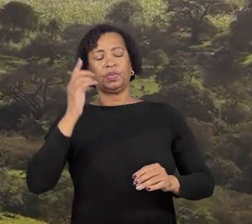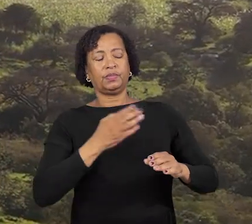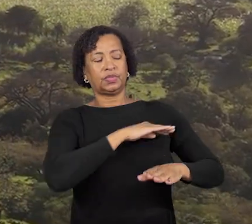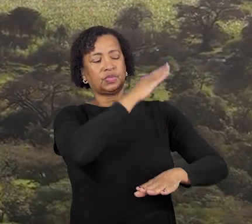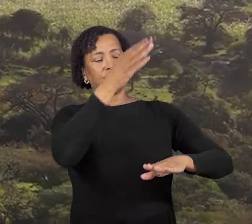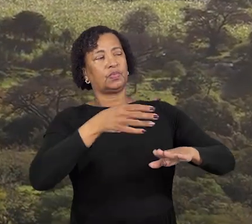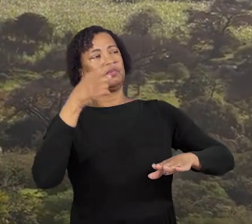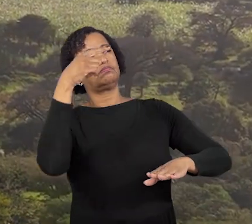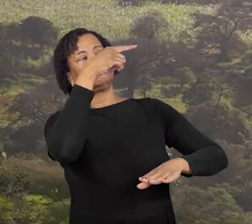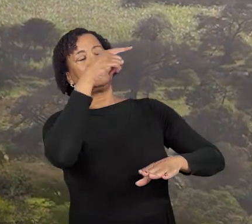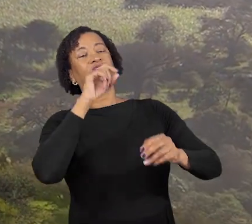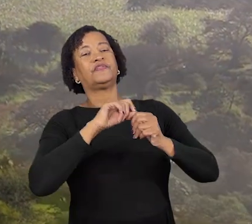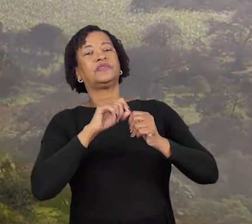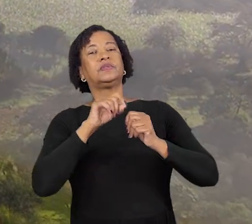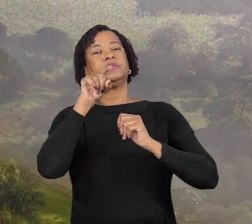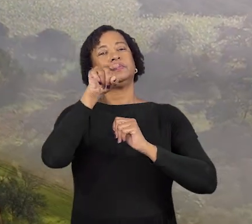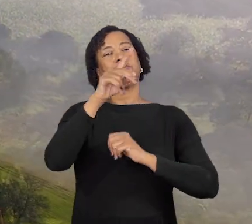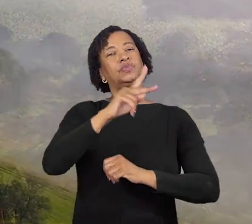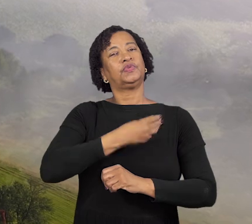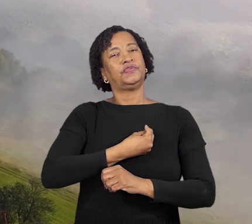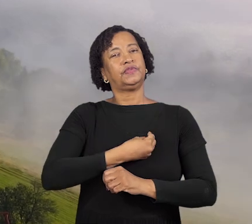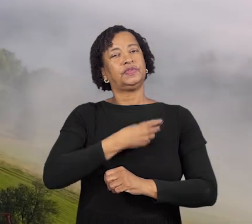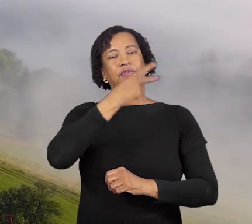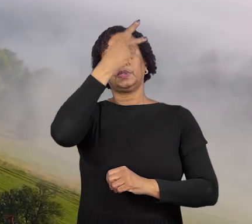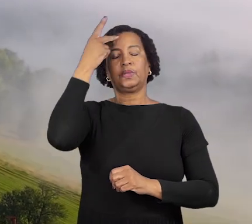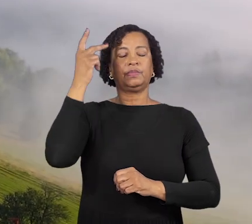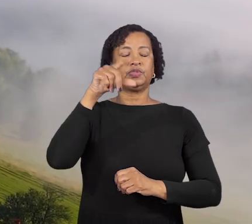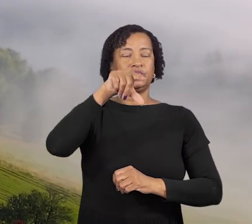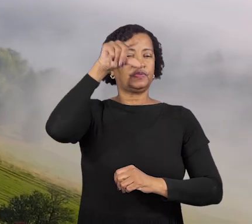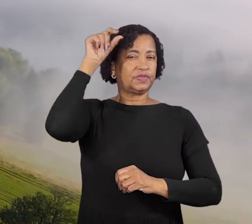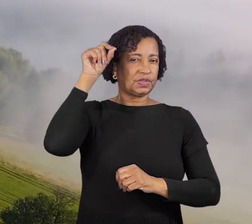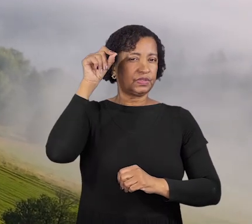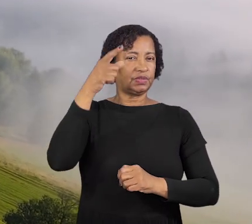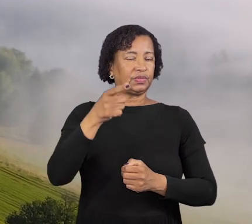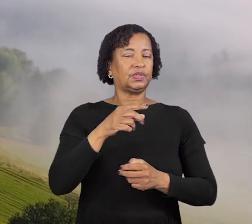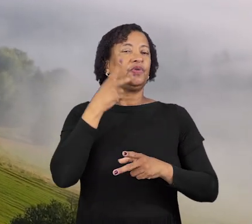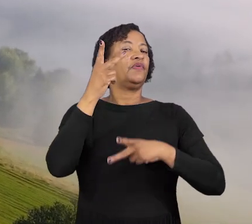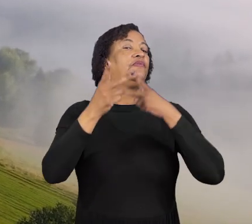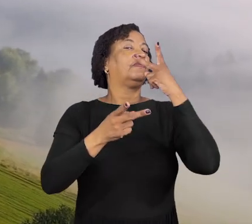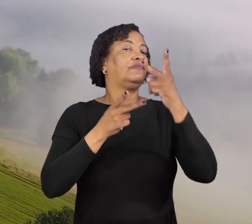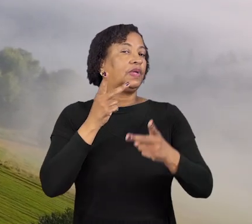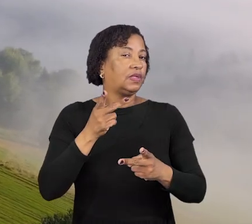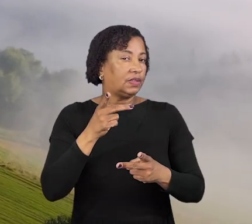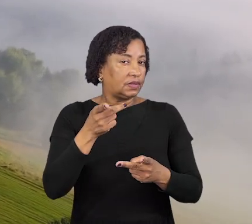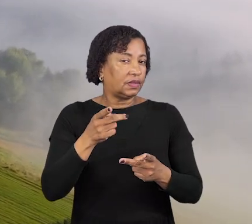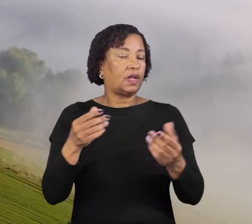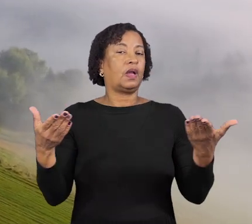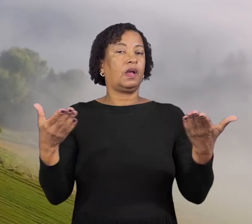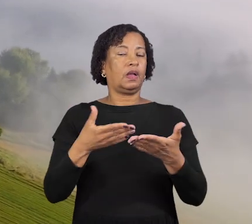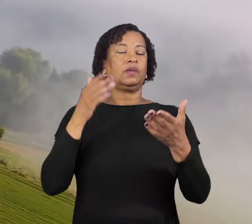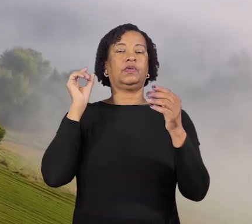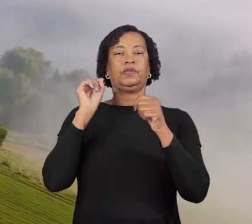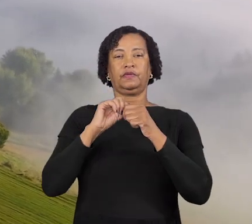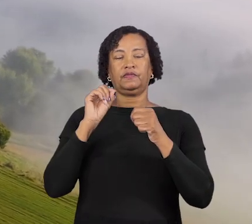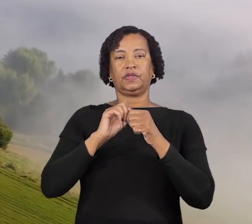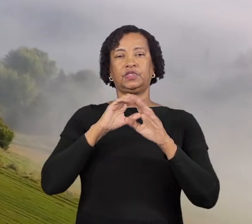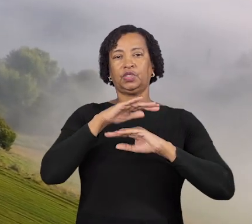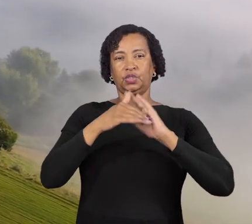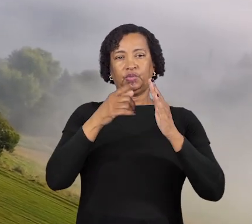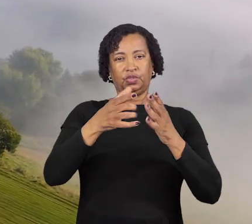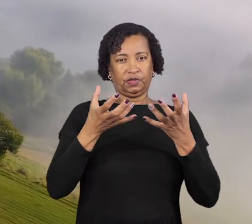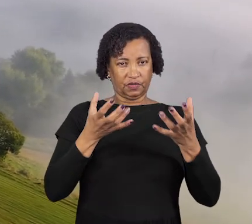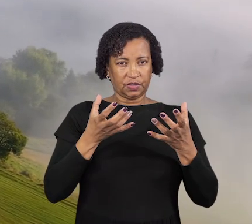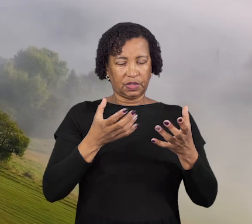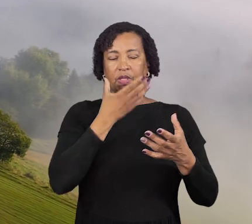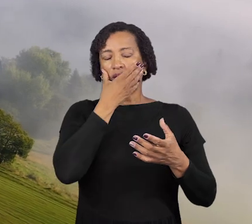montanha fizesse por você. O que essa pessoa que você escolheu diria? Agora o faça. Tudo que